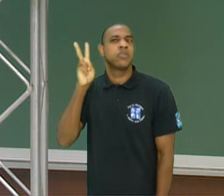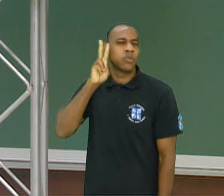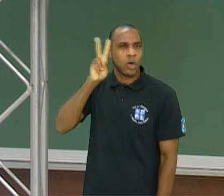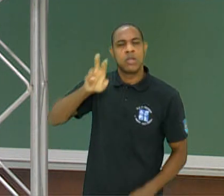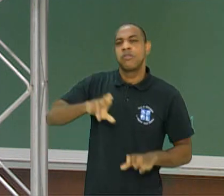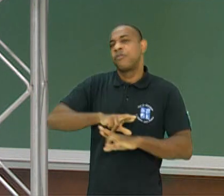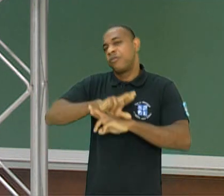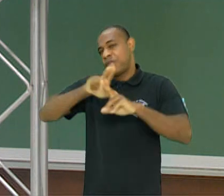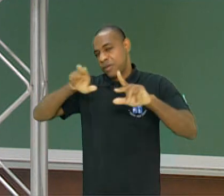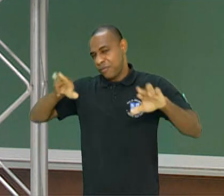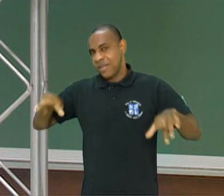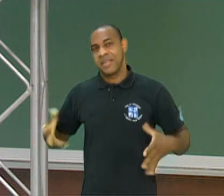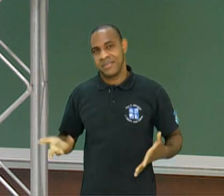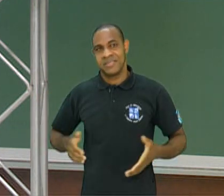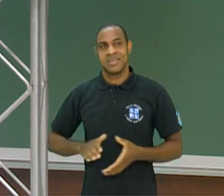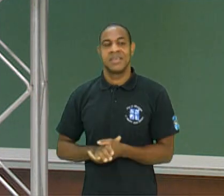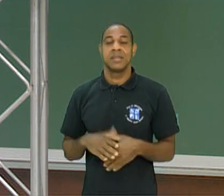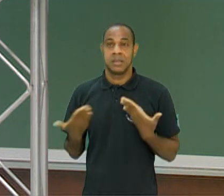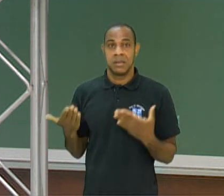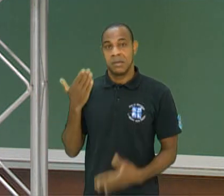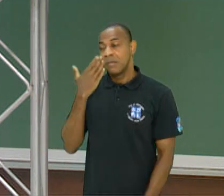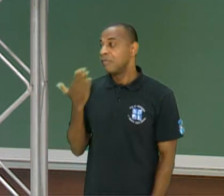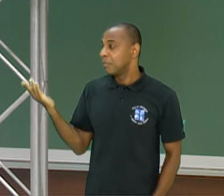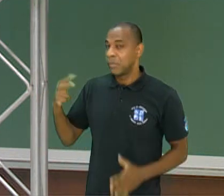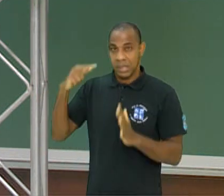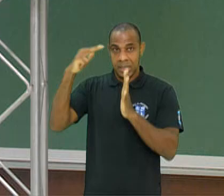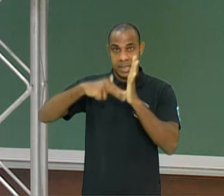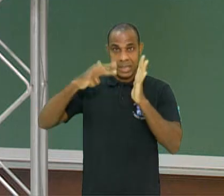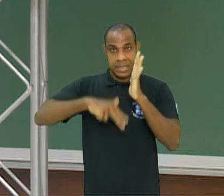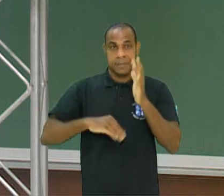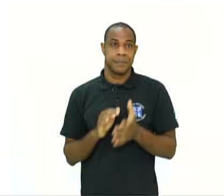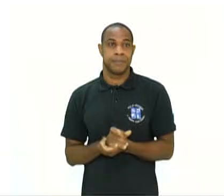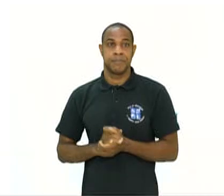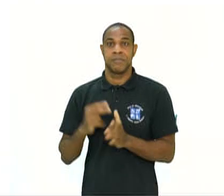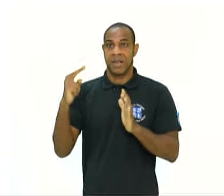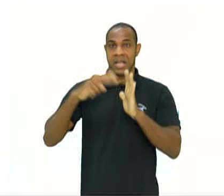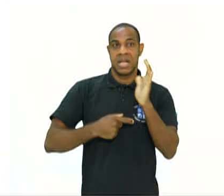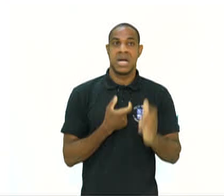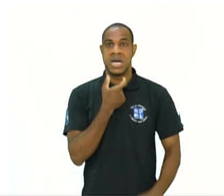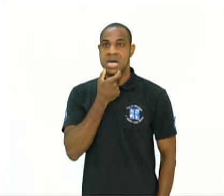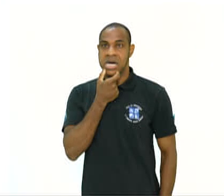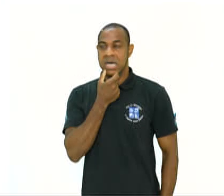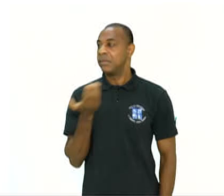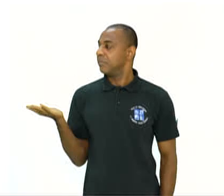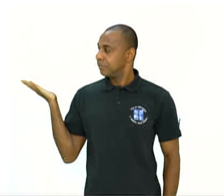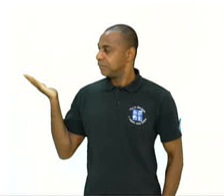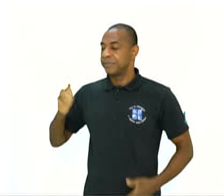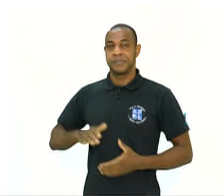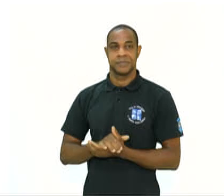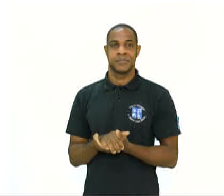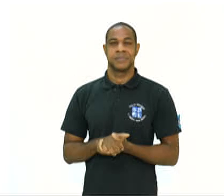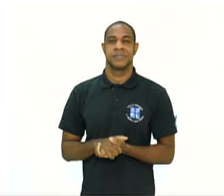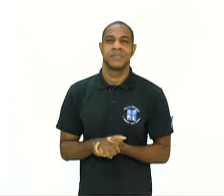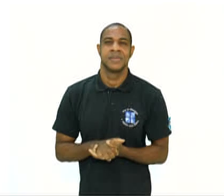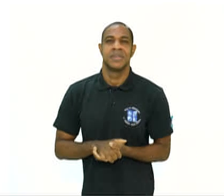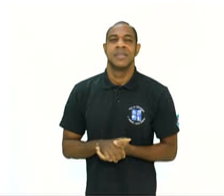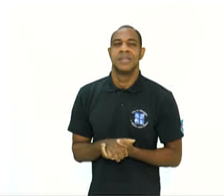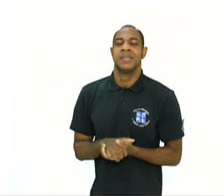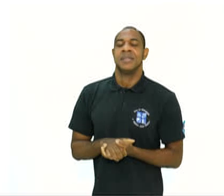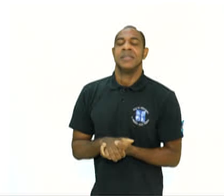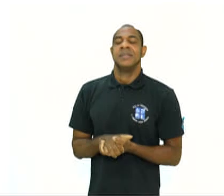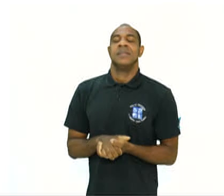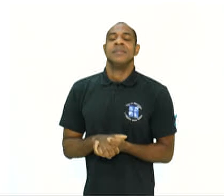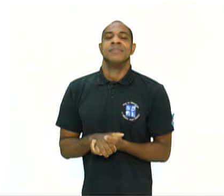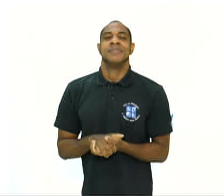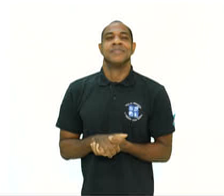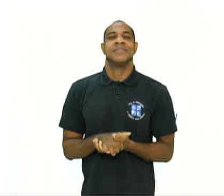acerca do surgimento do Cupido. Então vamos ler comigo aqui? Bora lá! From Roman mythology, we get the name Cupid,